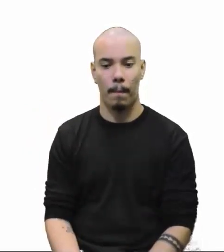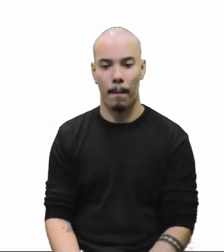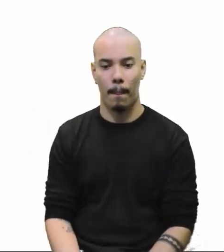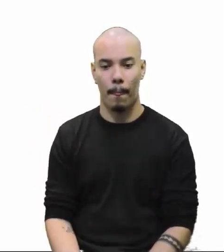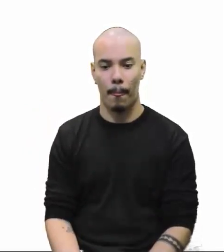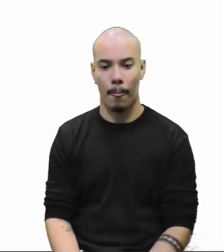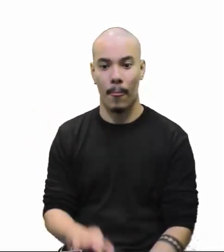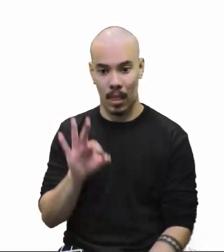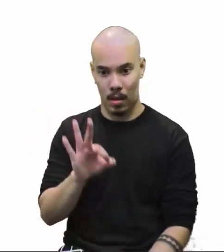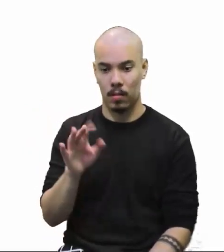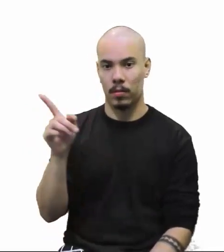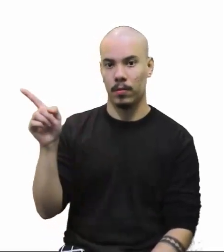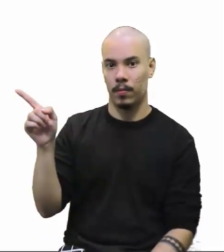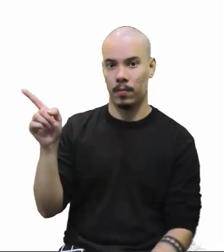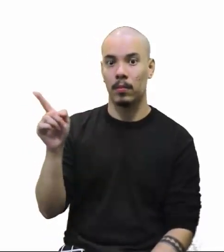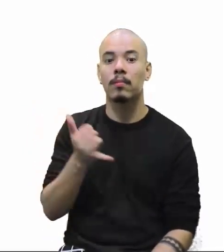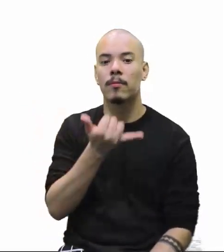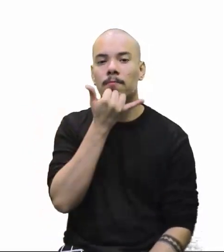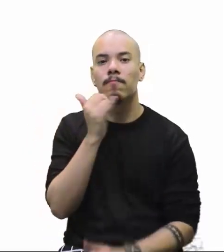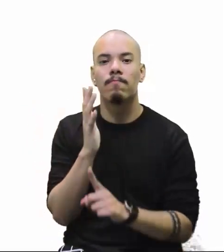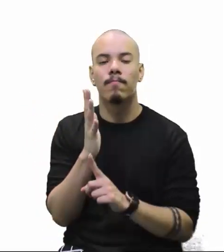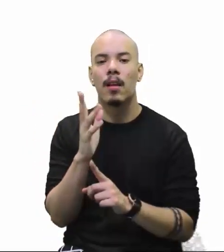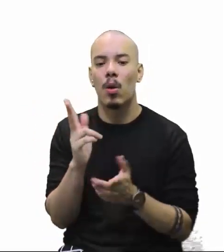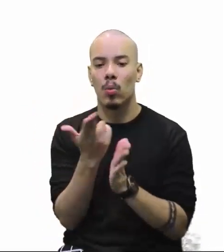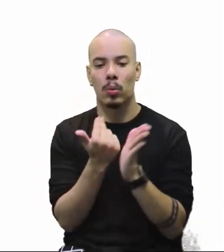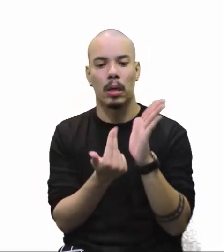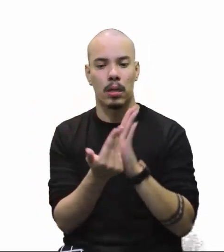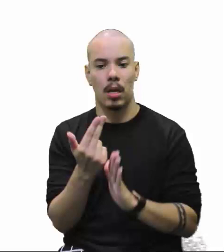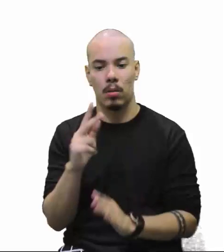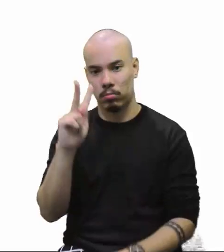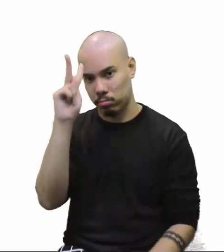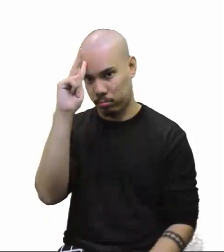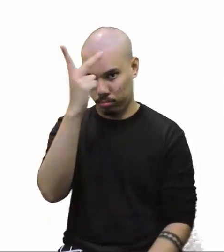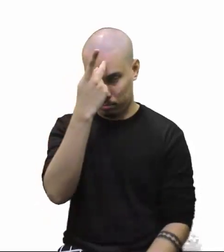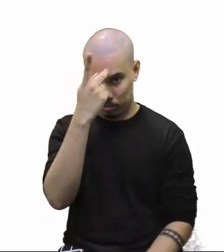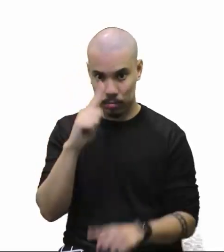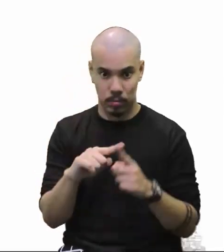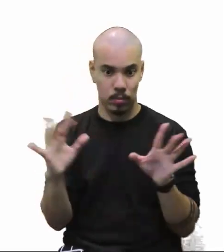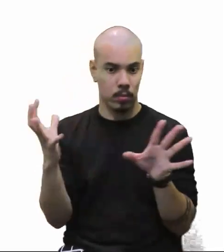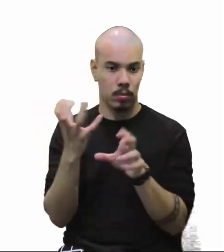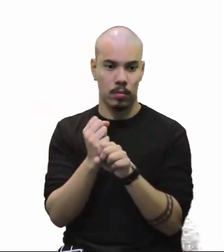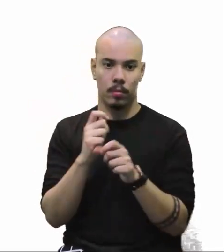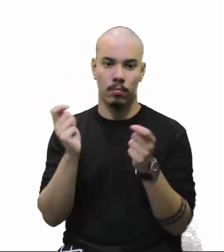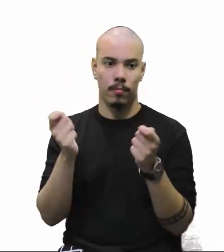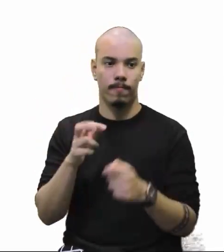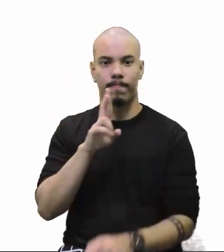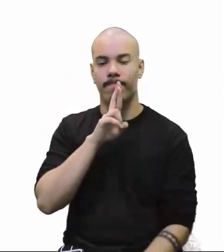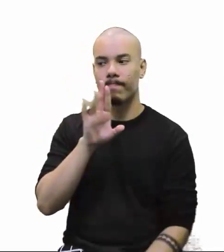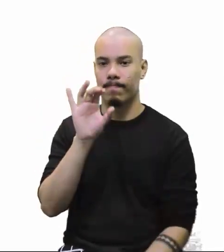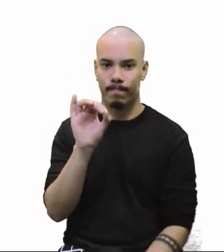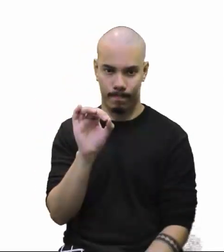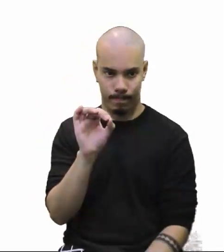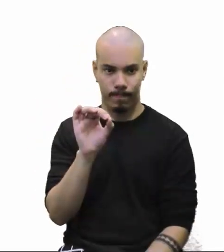Correto? Foi no desenho aí, pessoal, não preocupa, não. Somou todos, tem que dar zero, né? Isso.